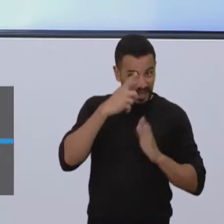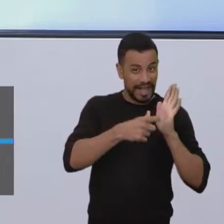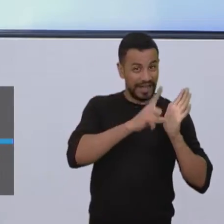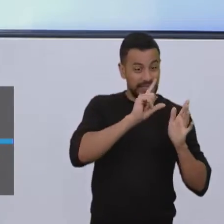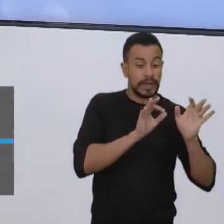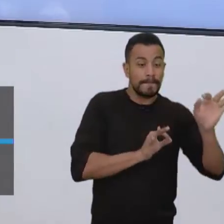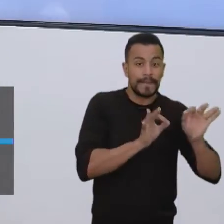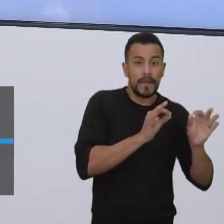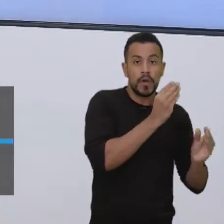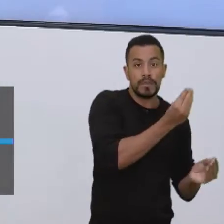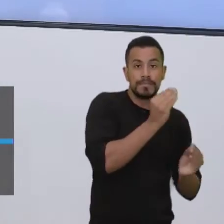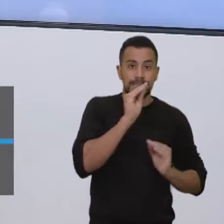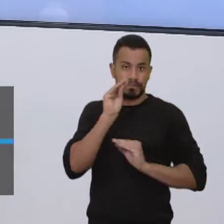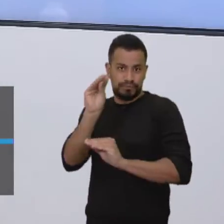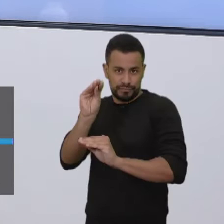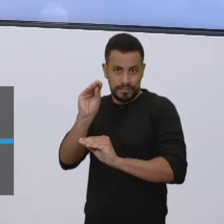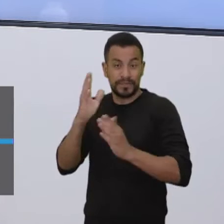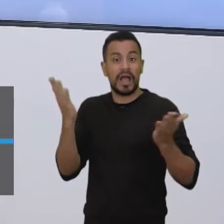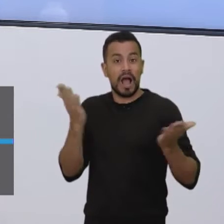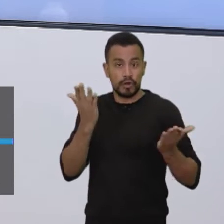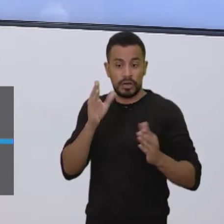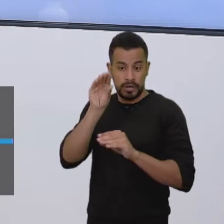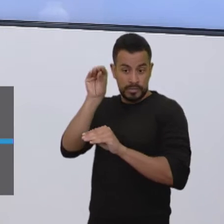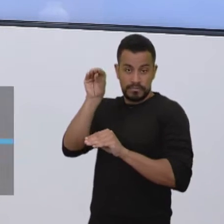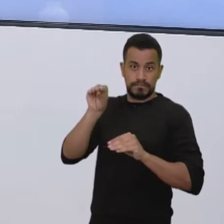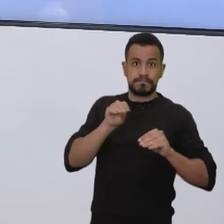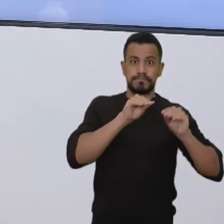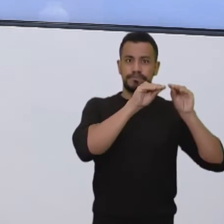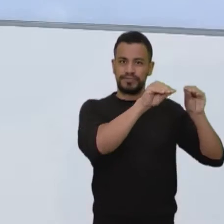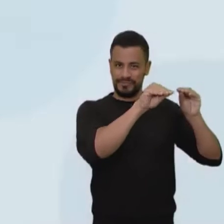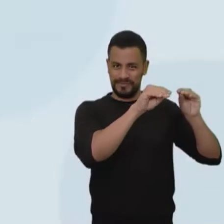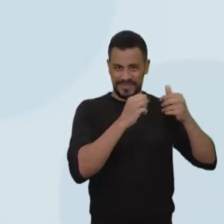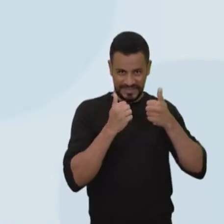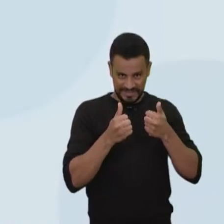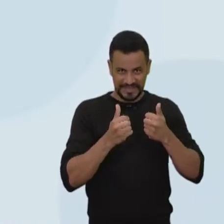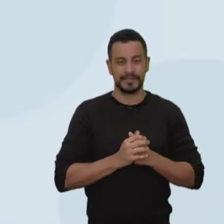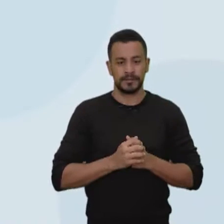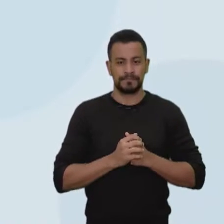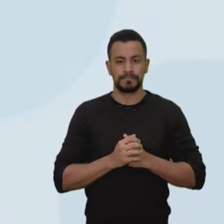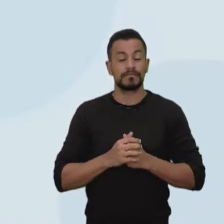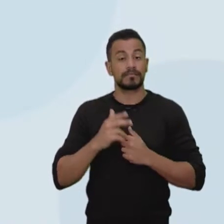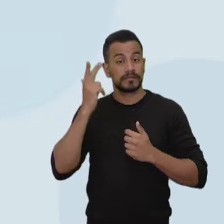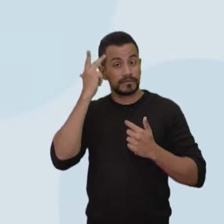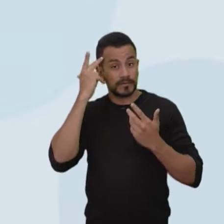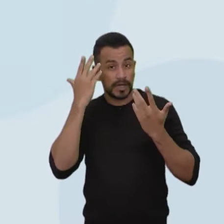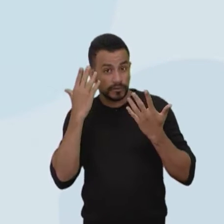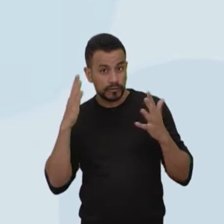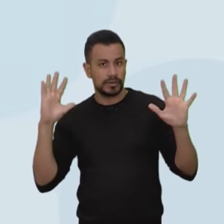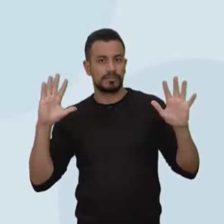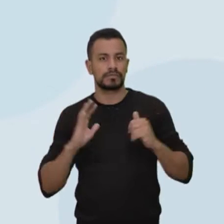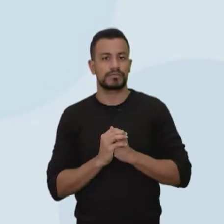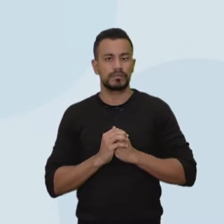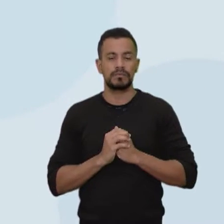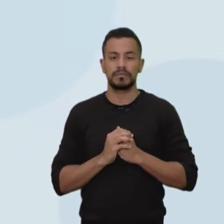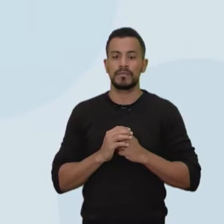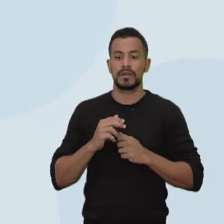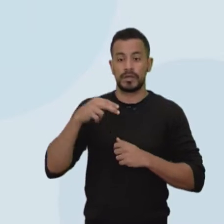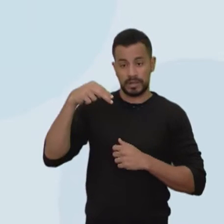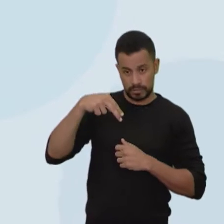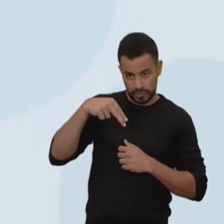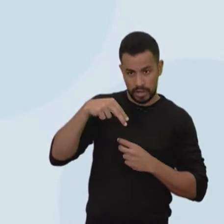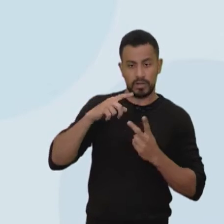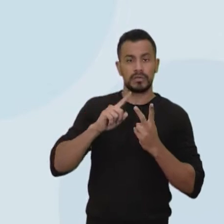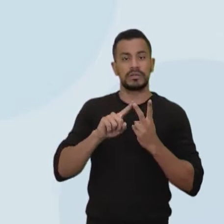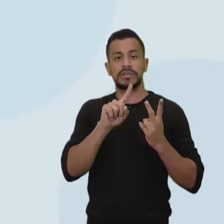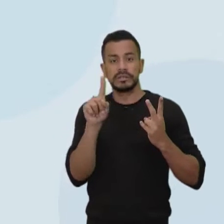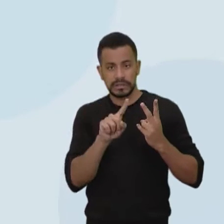dos conjuntos? Então vamos lá, agora eu coloquei na tela aí para vocês, olha que bonitinho. Então tem o conjunto dos naturais, dos inteiros e dos racionais. Então os